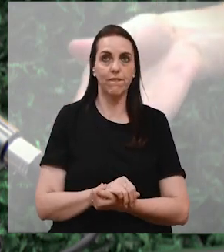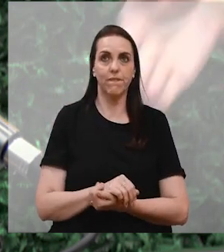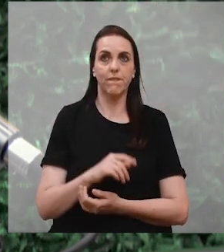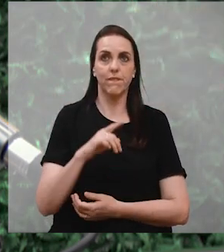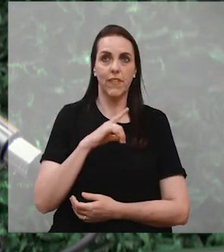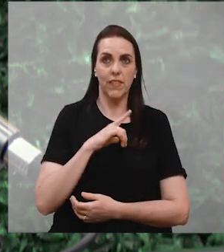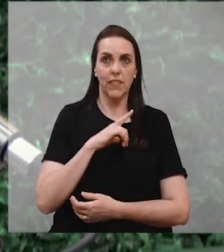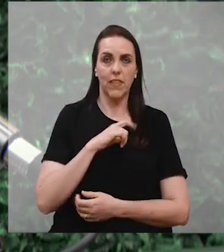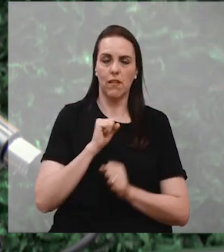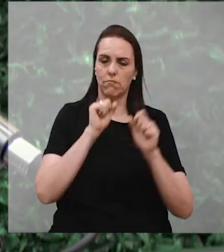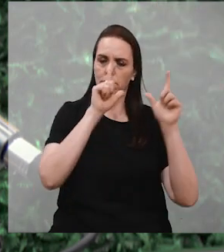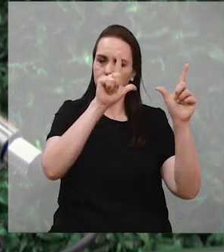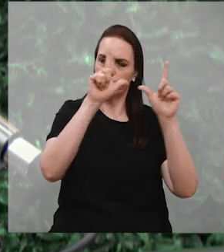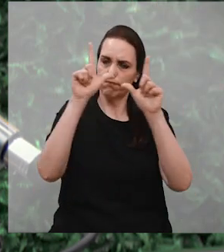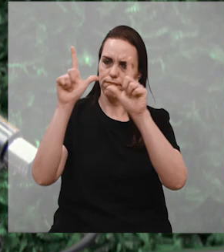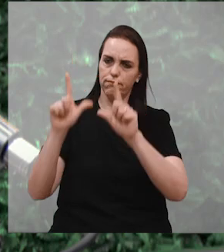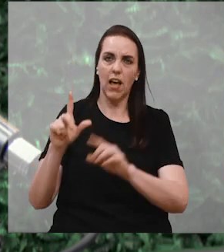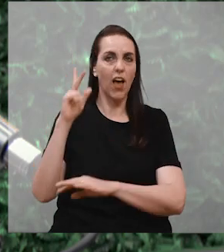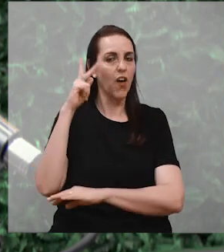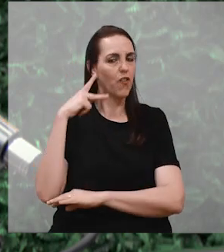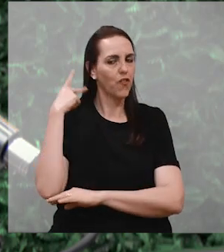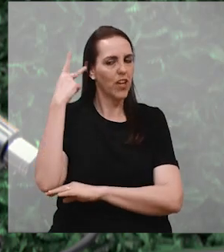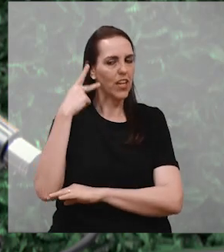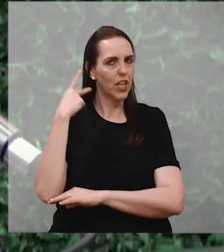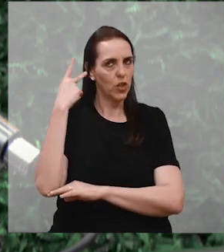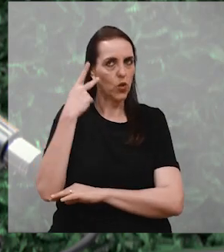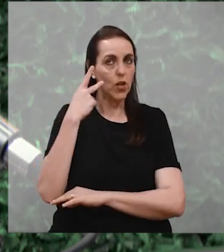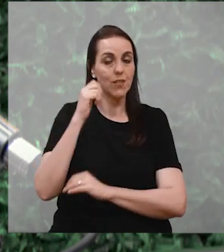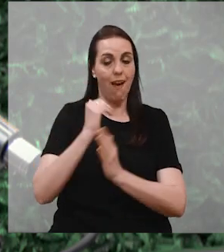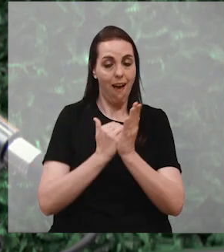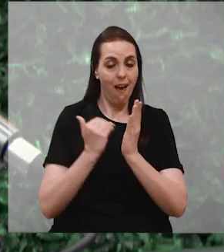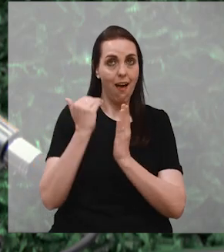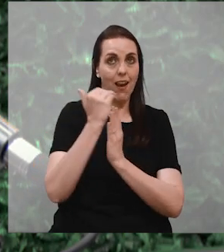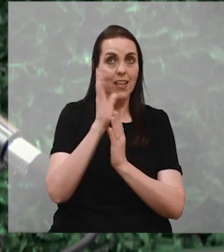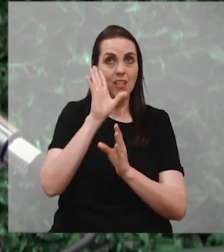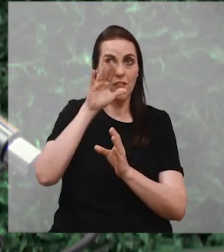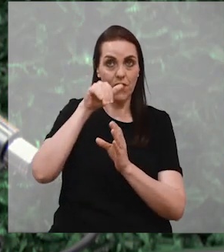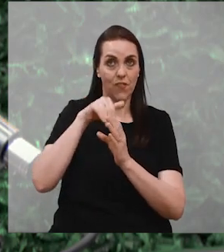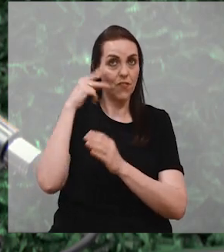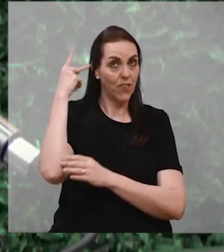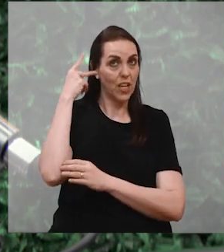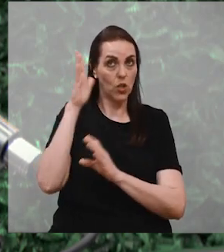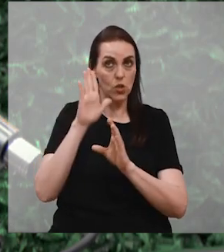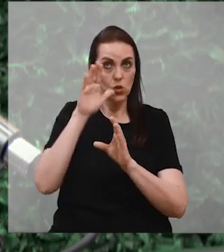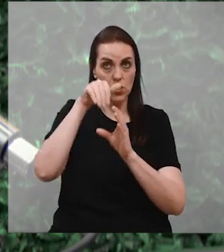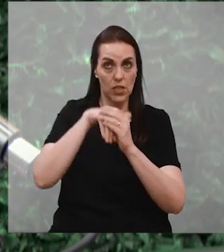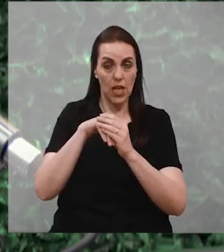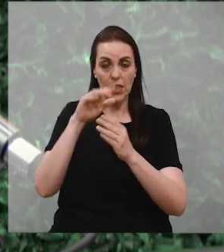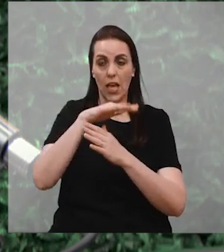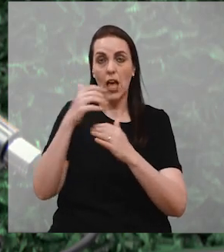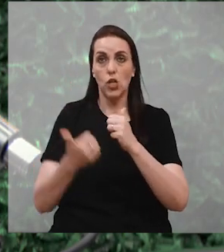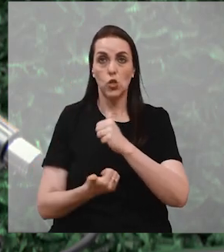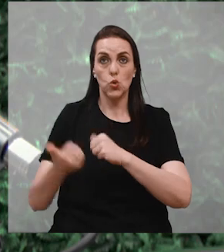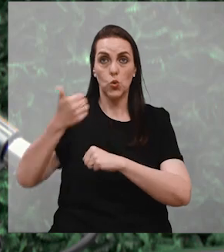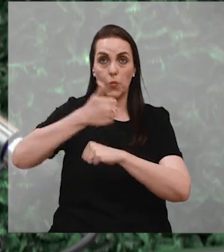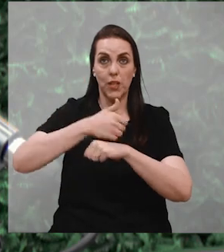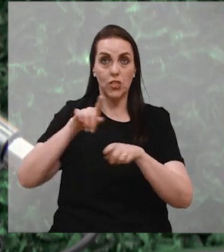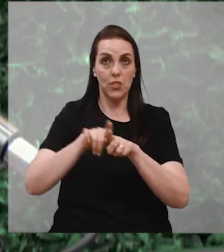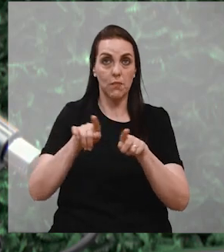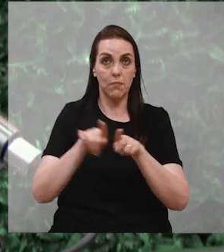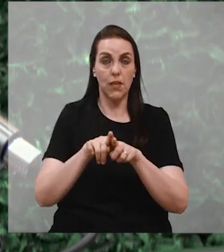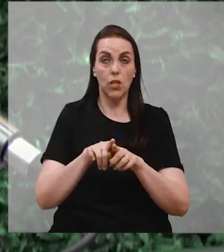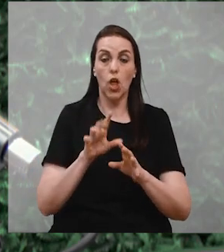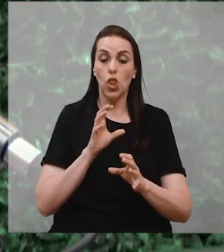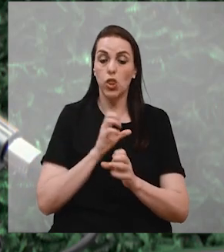galeria das vereadoras que, além das mulheres, das vereadoras eleitas, tem as suplentes ali e o